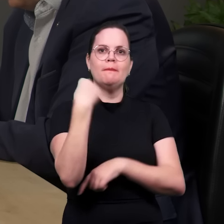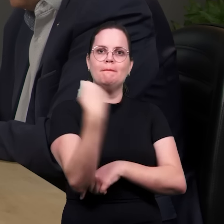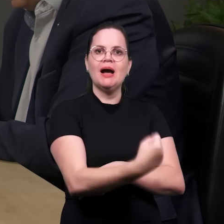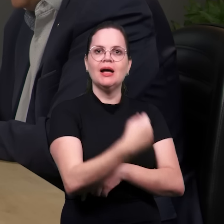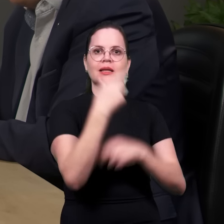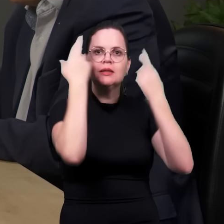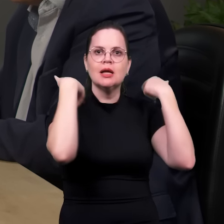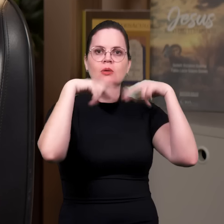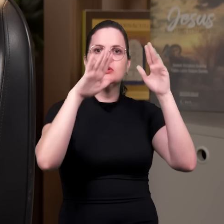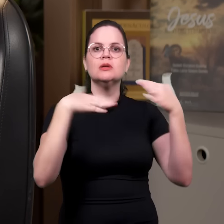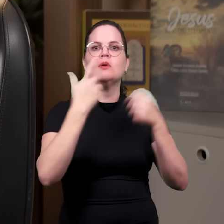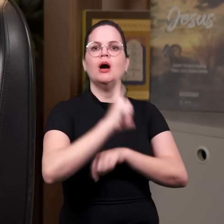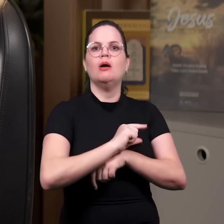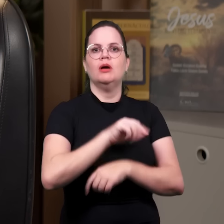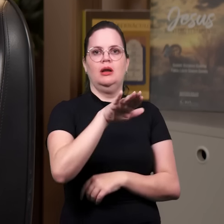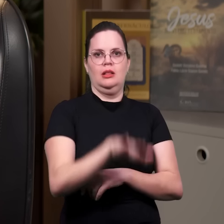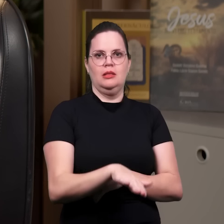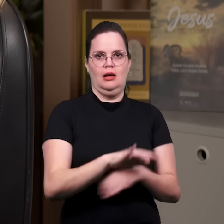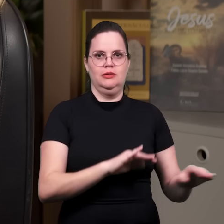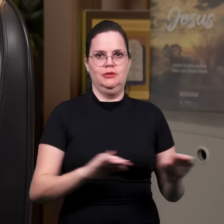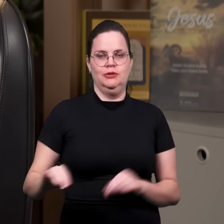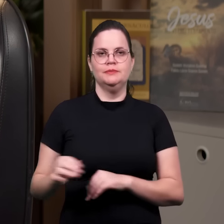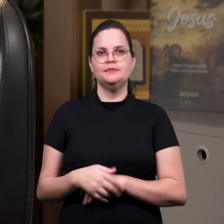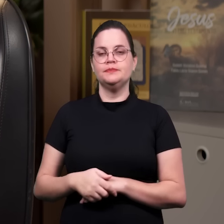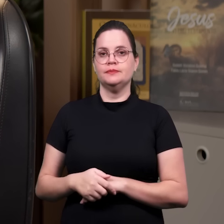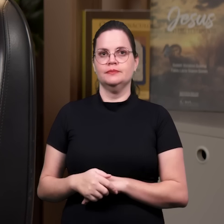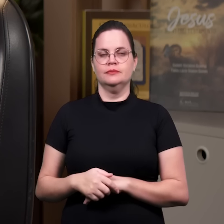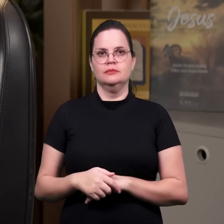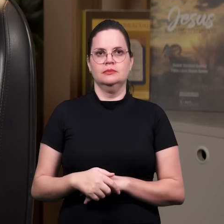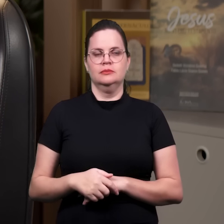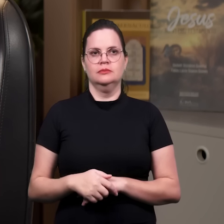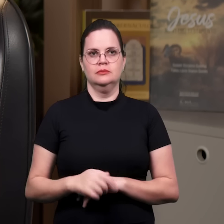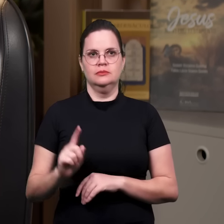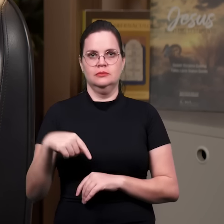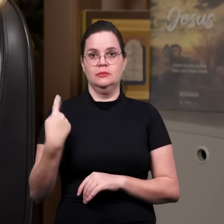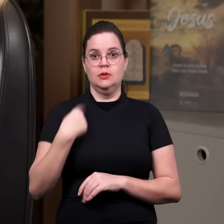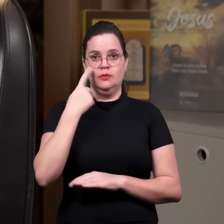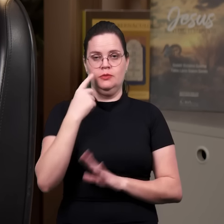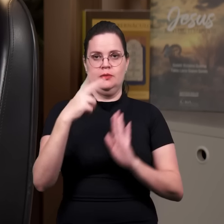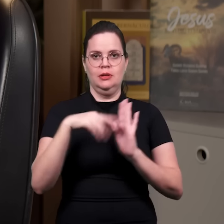Aí a gente olha na palavra do Senhor, no quadro seguinte, a gente olha